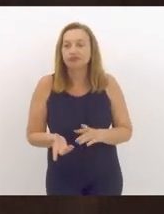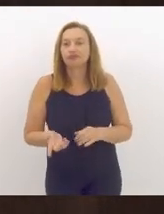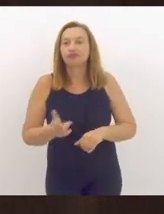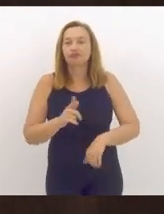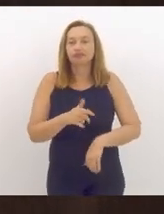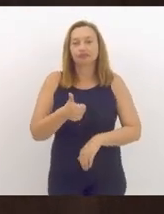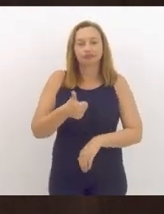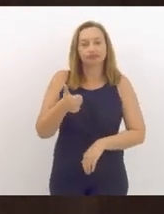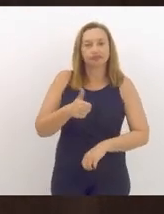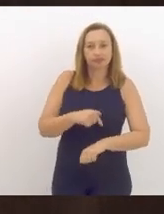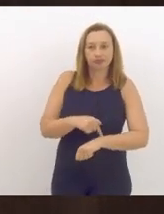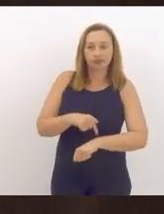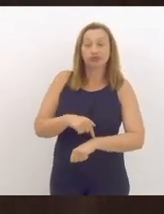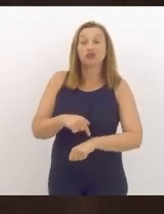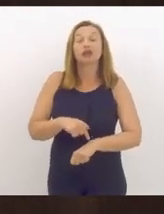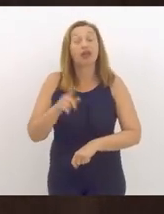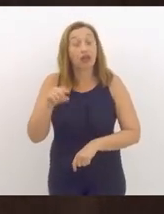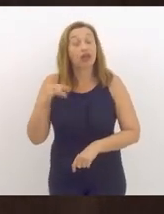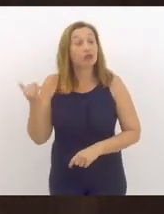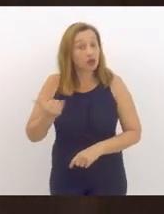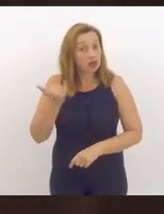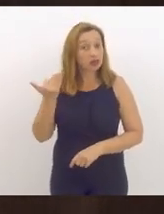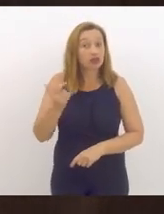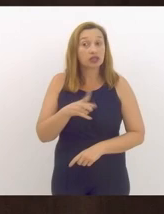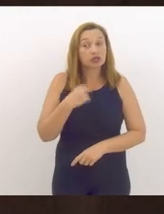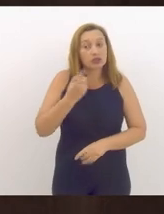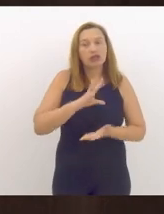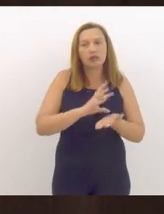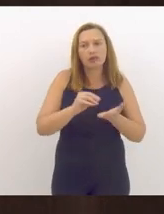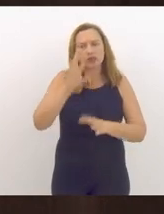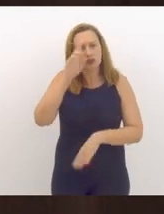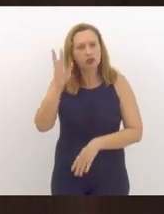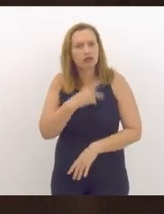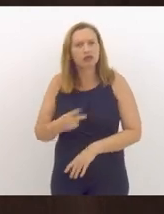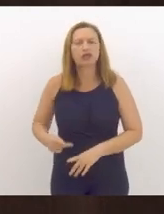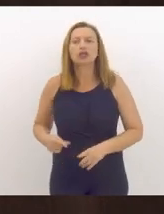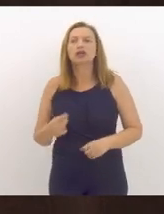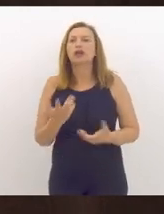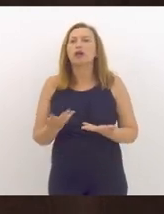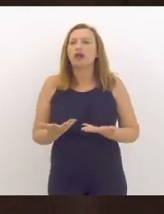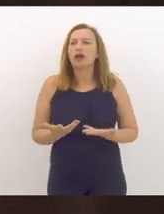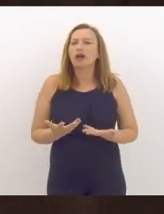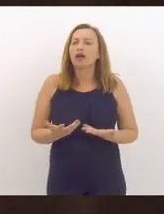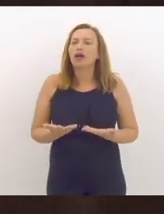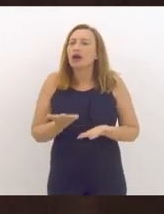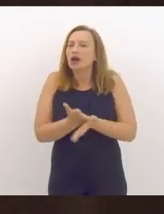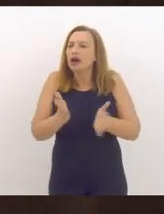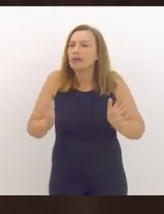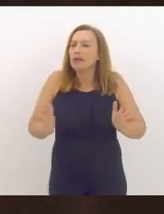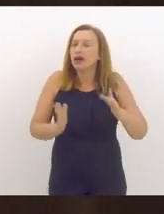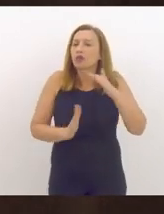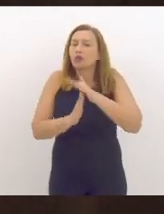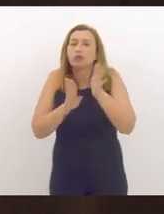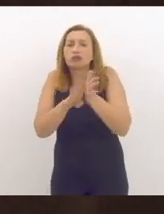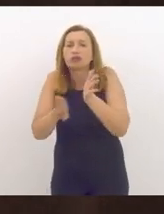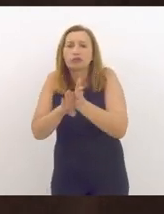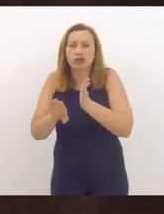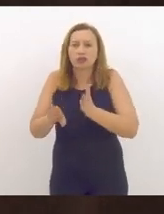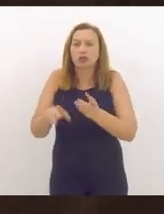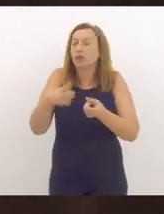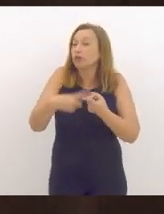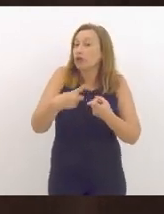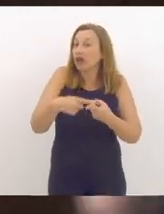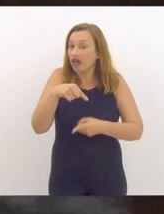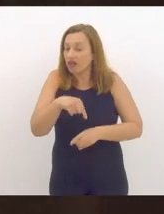primeiro momento. E isso é tão importante na nossa pauta, senhor presidente, de acabar com o teto de gastos, porque